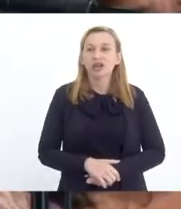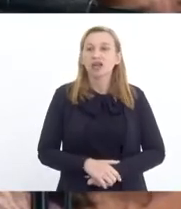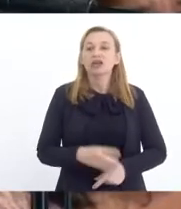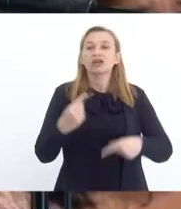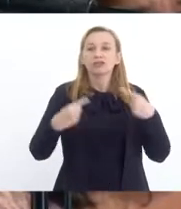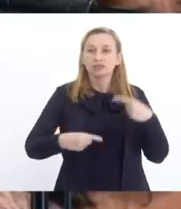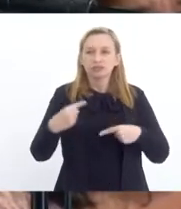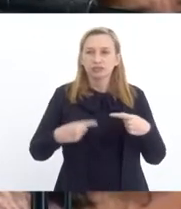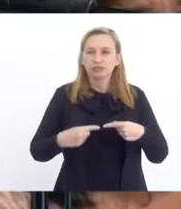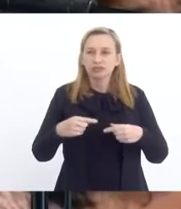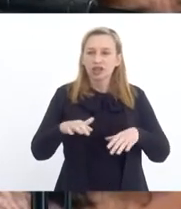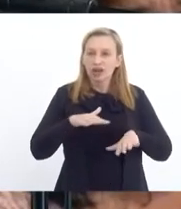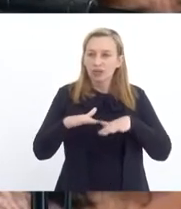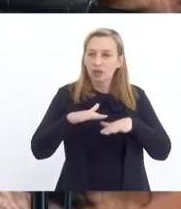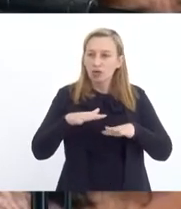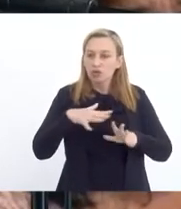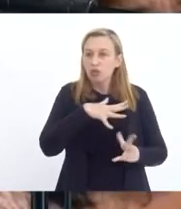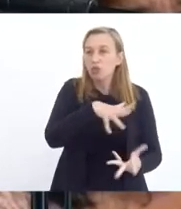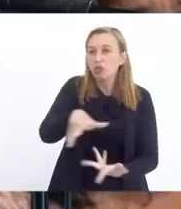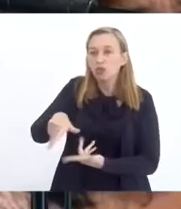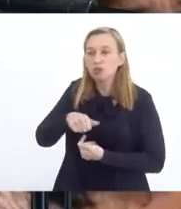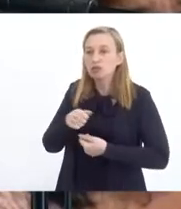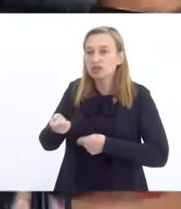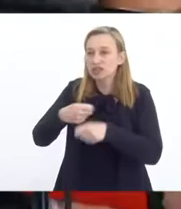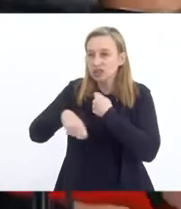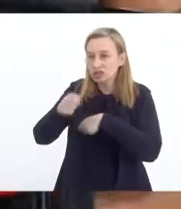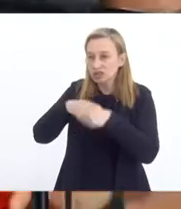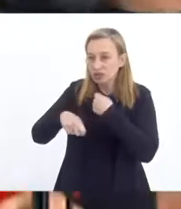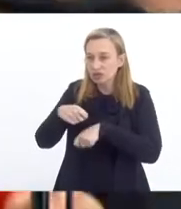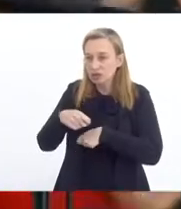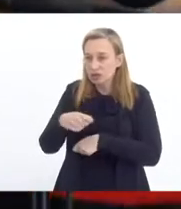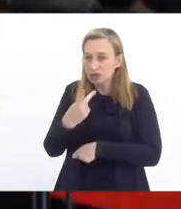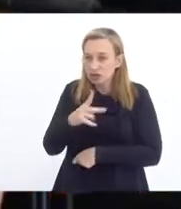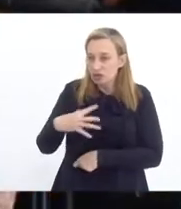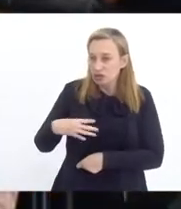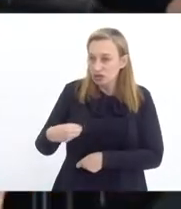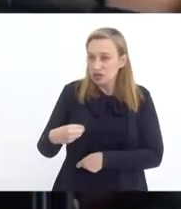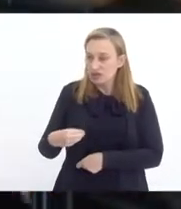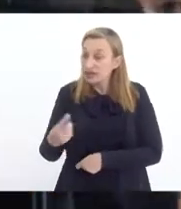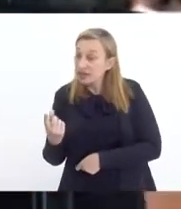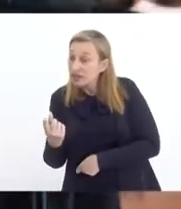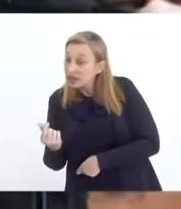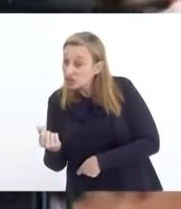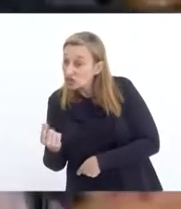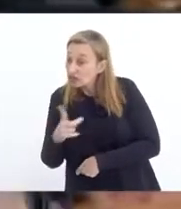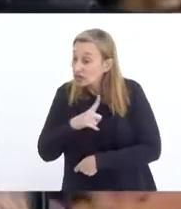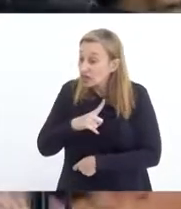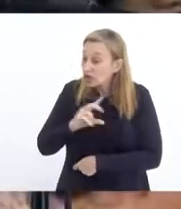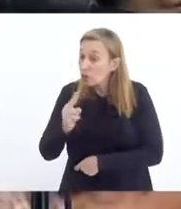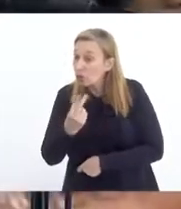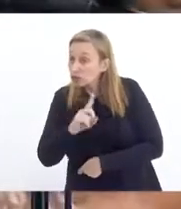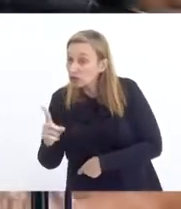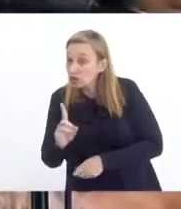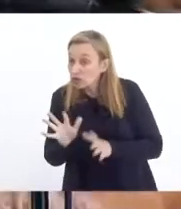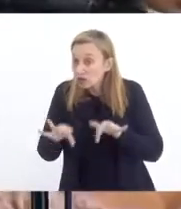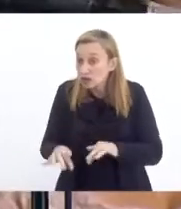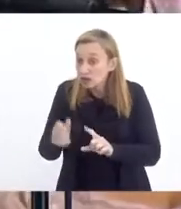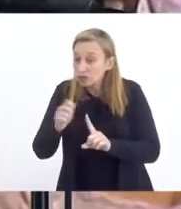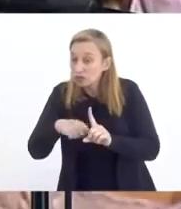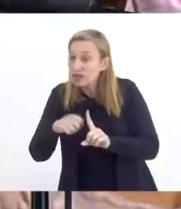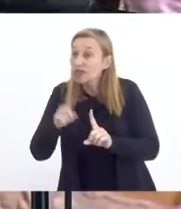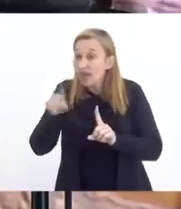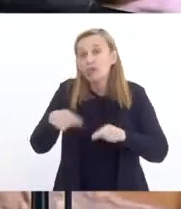política, ela move o mundo. Quando você negocia com seu filho a mesada, se vai ter mesada ou não vai ter mesada, no final do mês, isso é